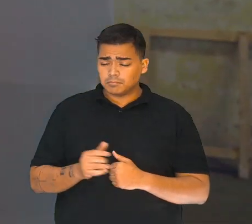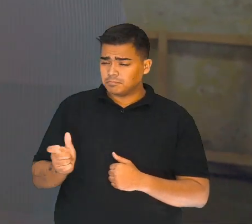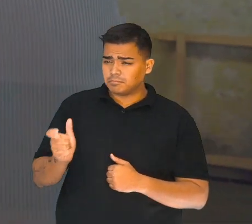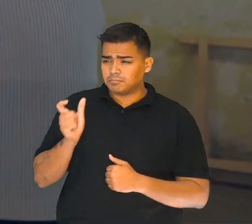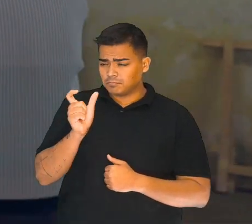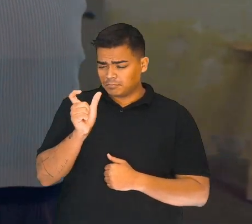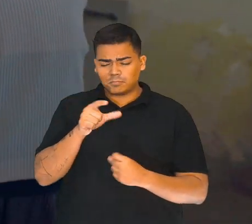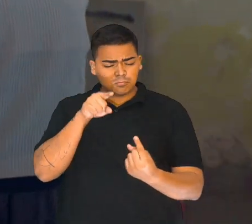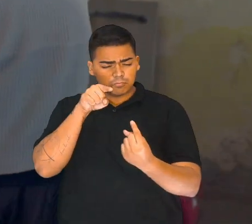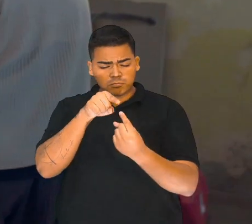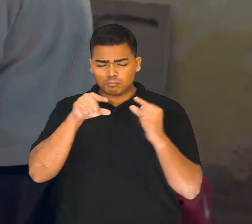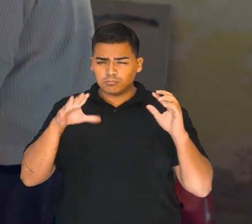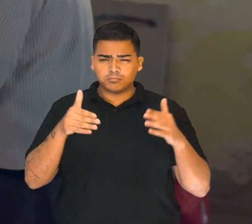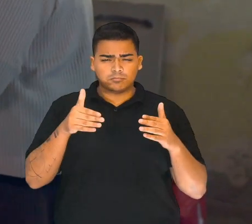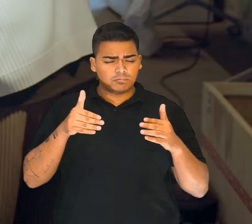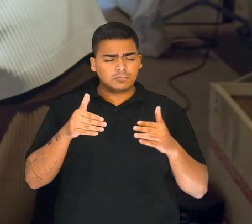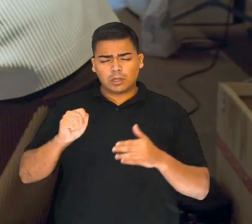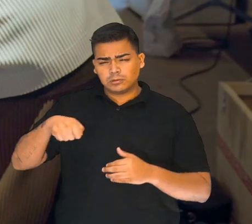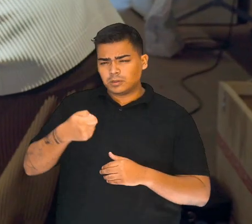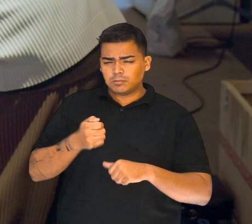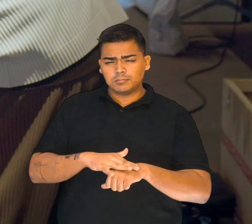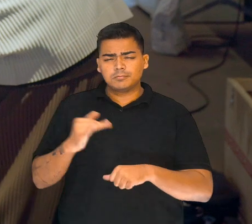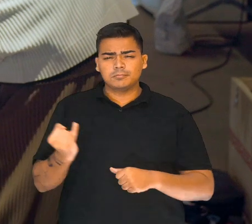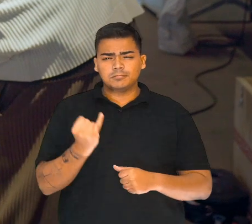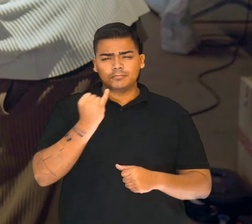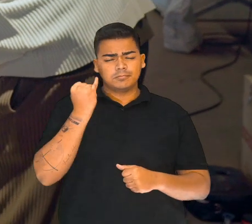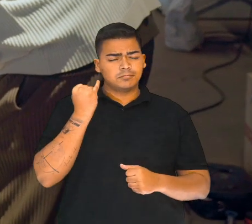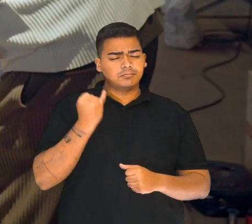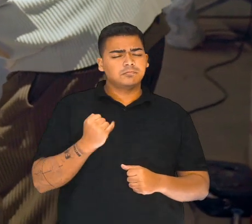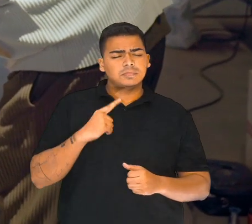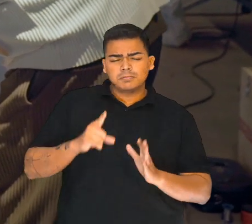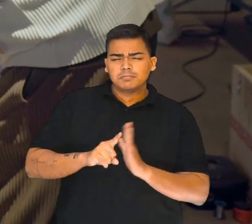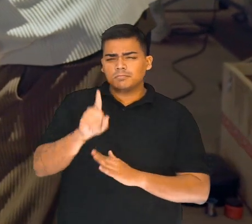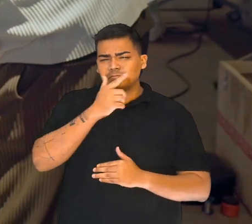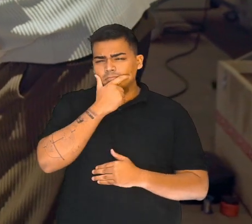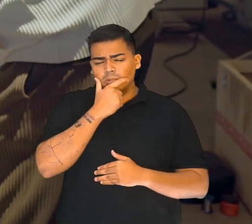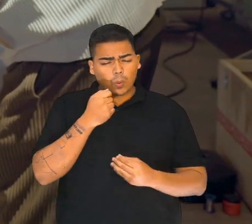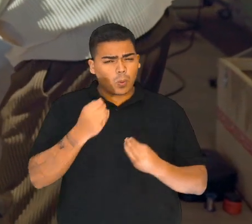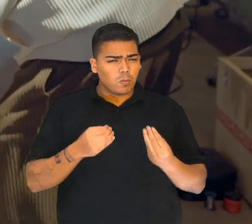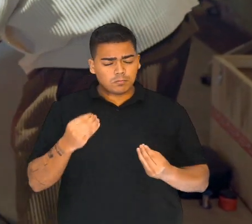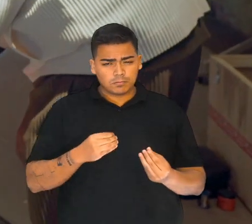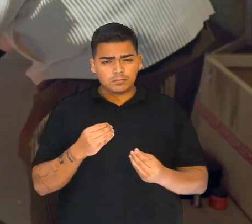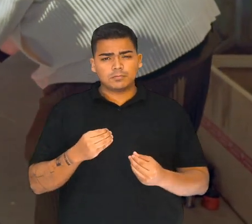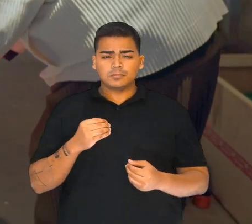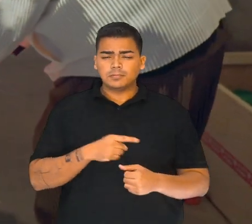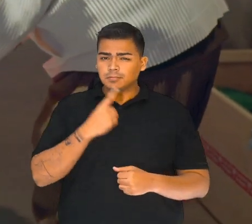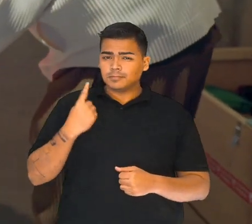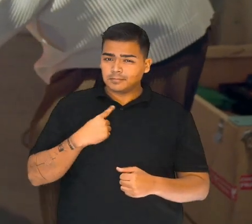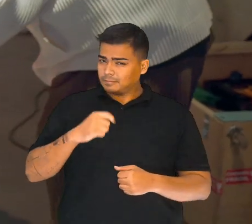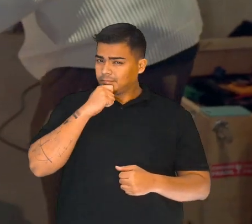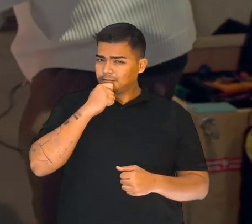Talvez essa palavra, propósito, seja a palavra-chave para os nossos tempos. Assim. A pergunta é, como é que a